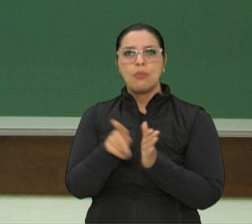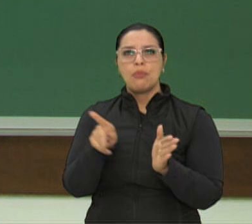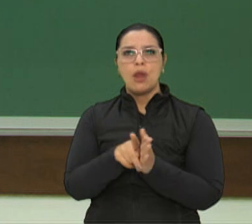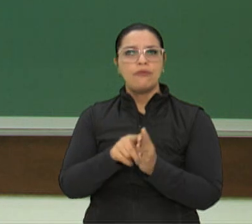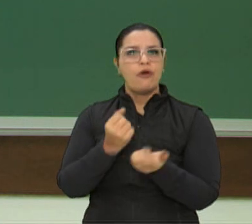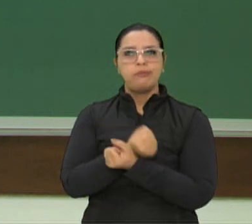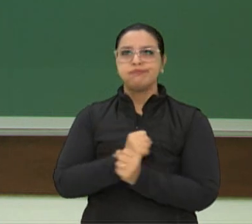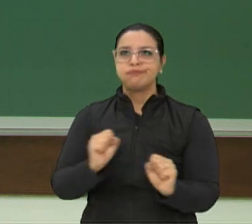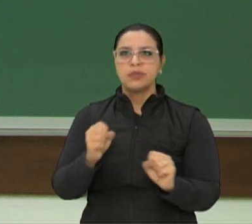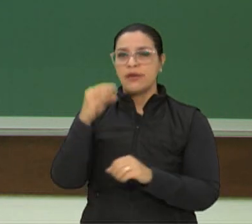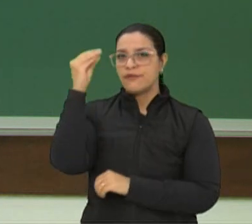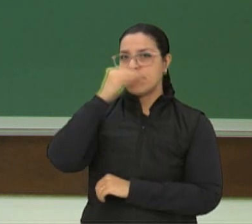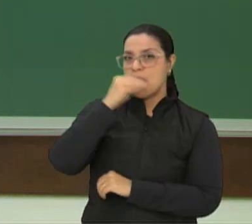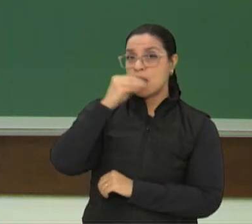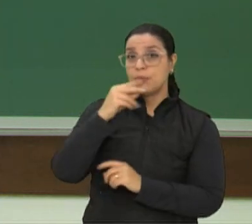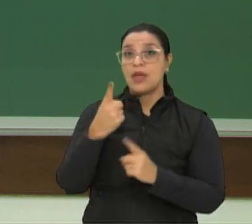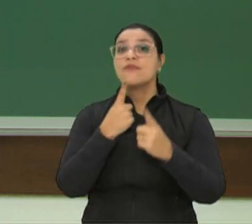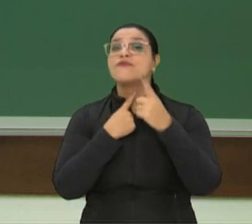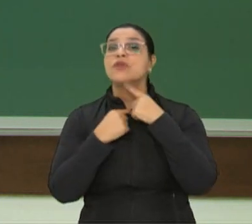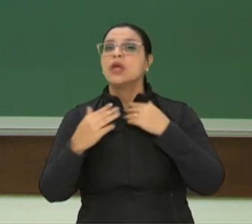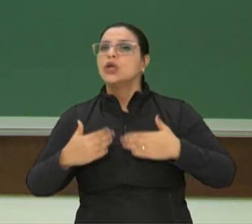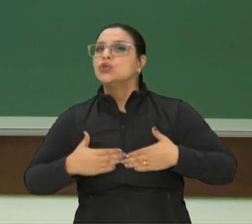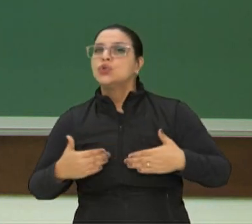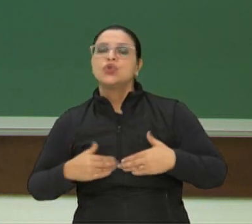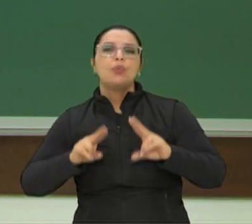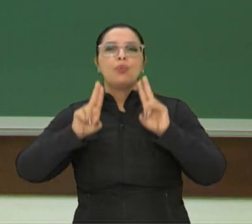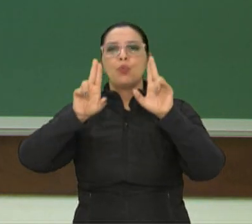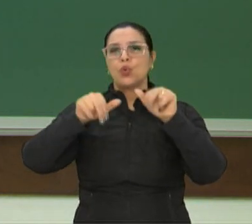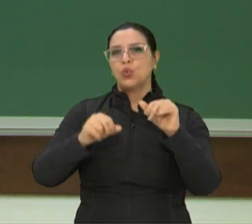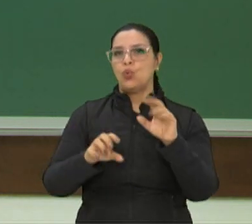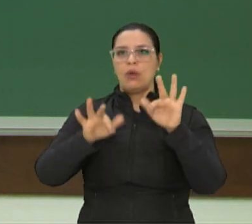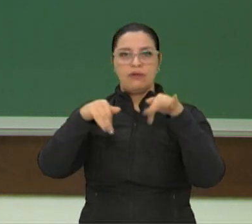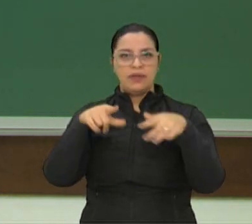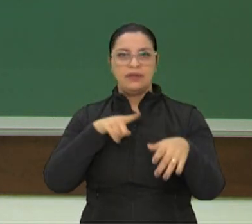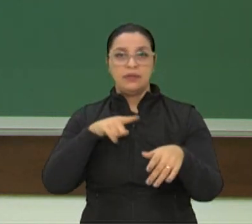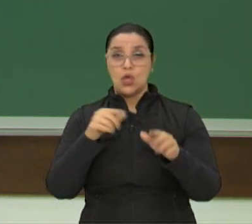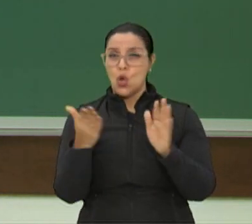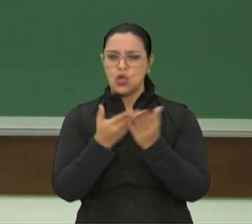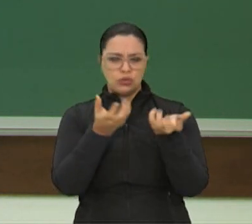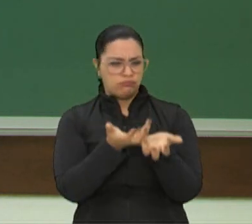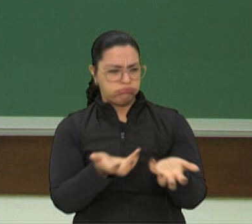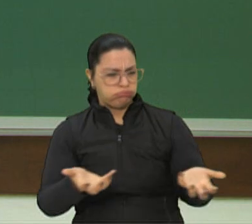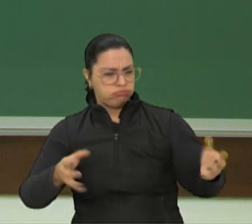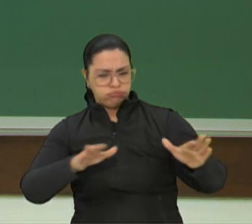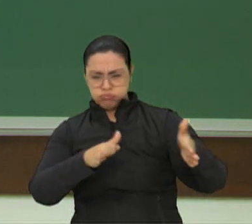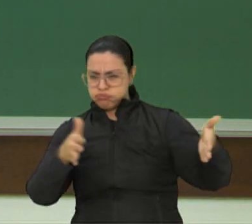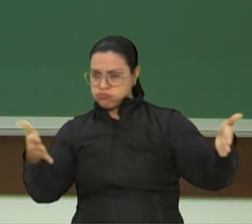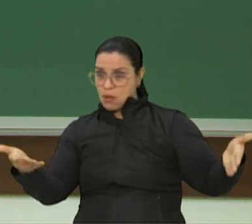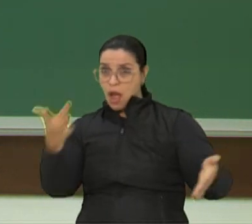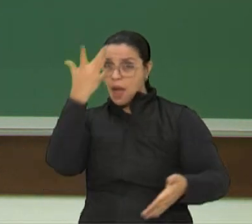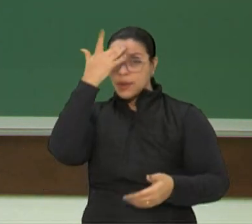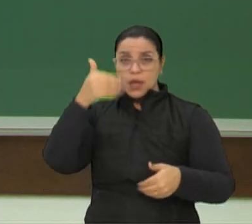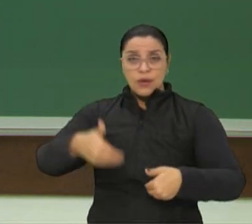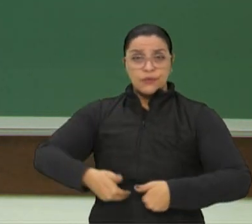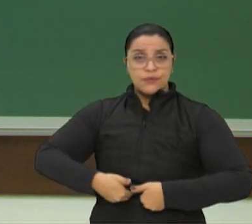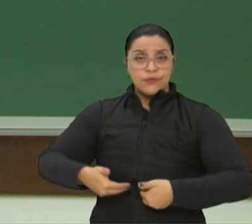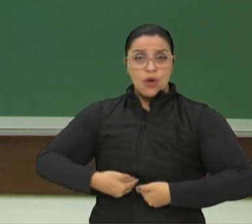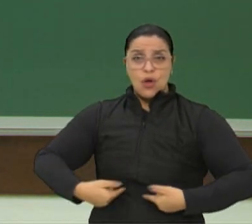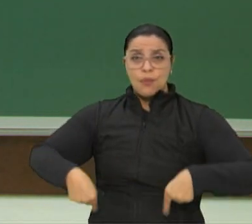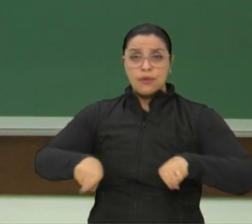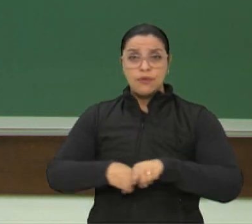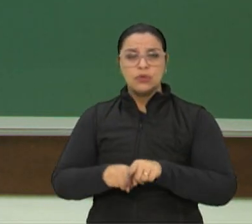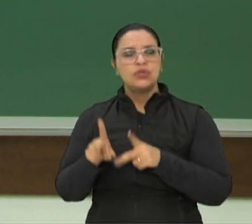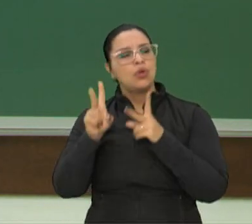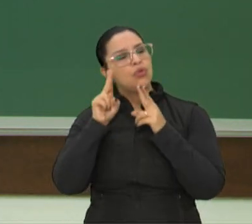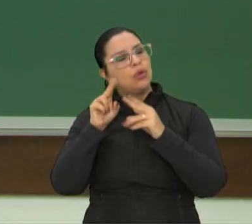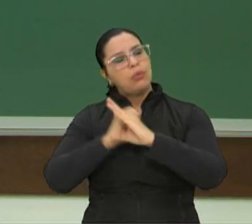fracasso, né, porque os desejos do corpo nunca vão ser saciados. Hoje você faz um banquete gigantesco, amanhã está com fome de volta, né? Hoje você